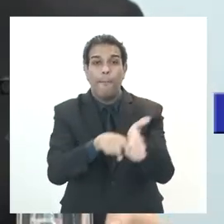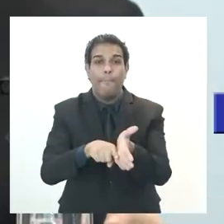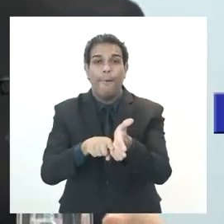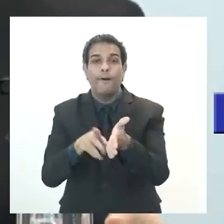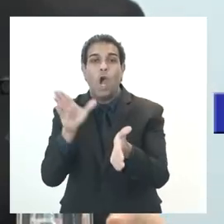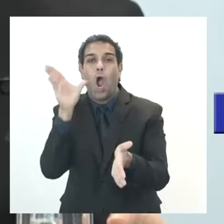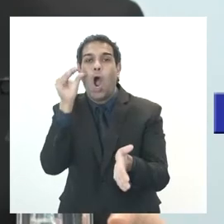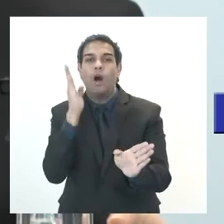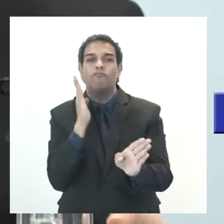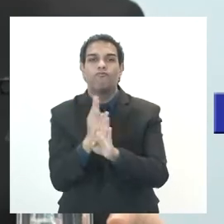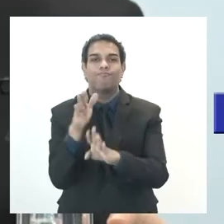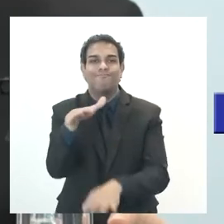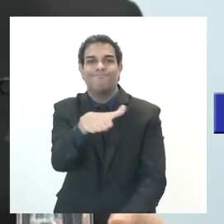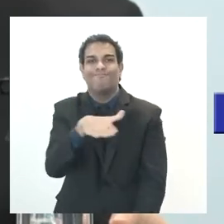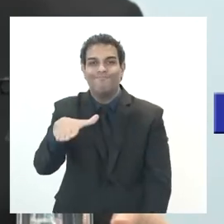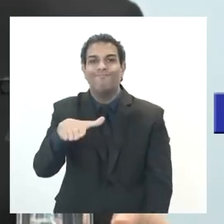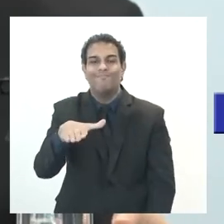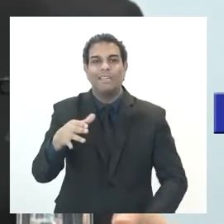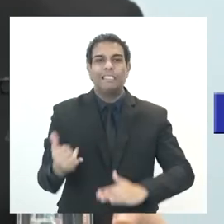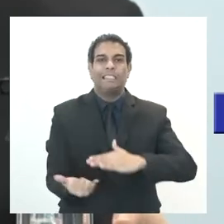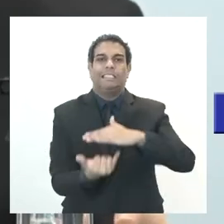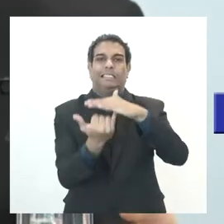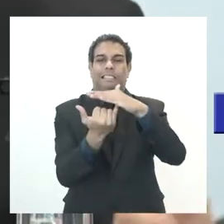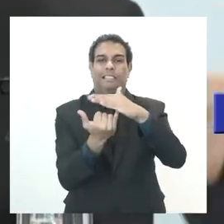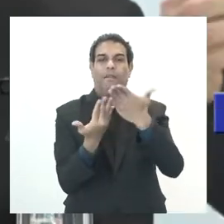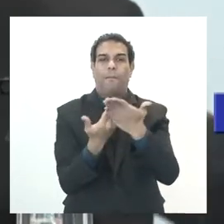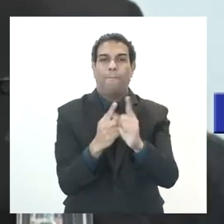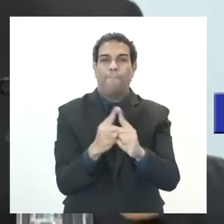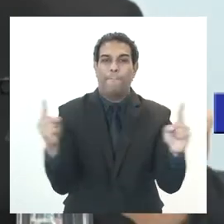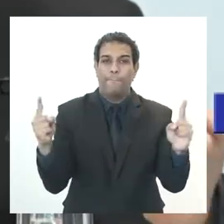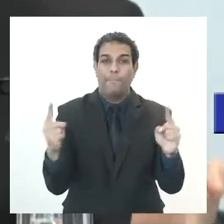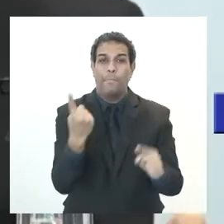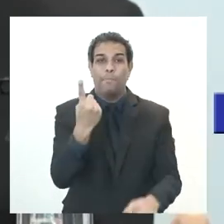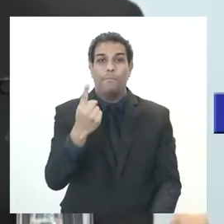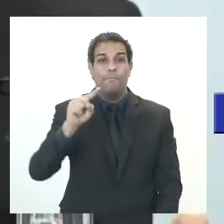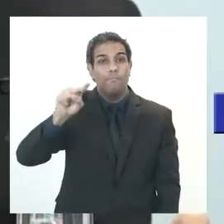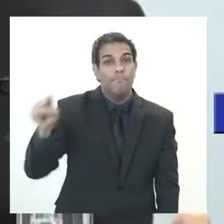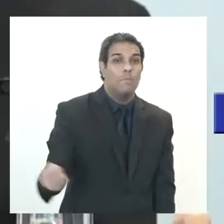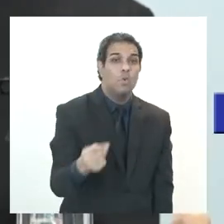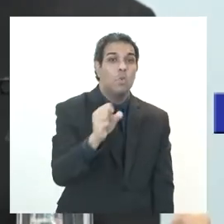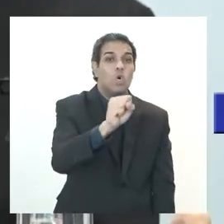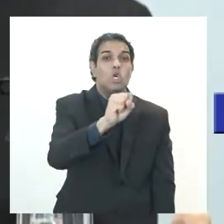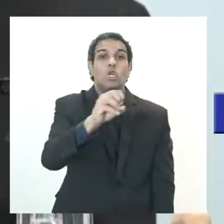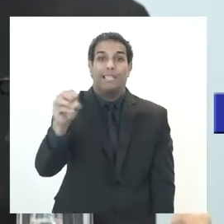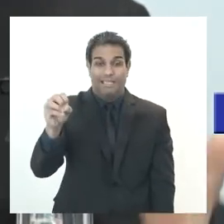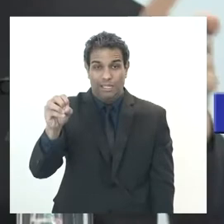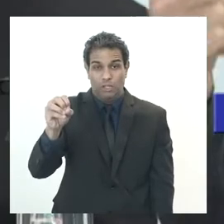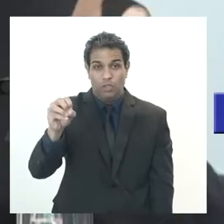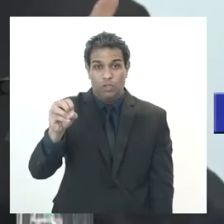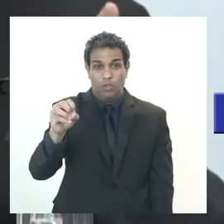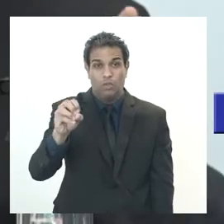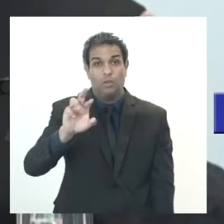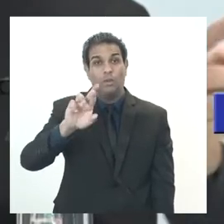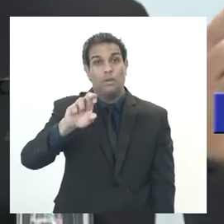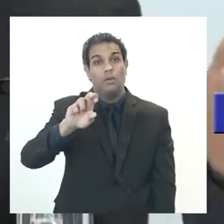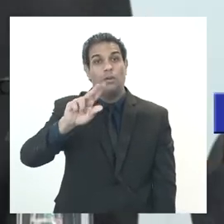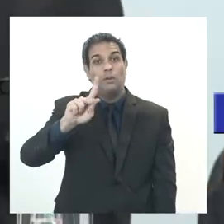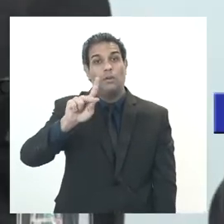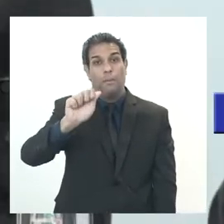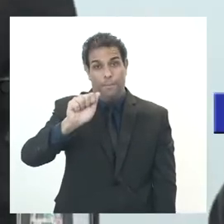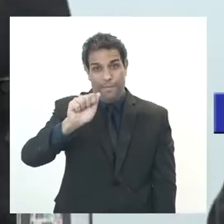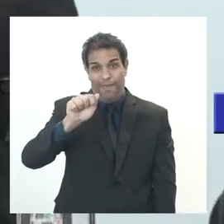de geral da fundação mas nós temos 1880 é RP as